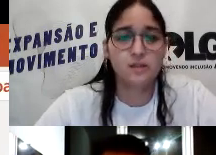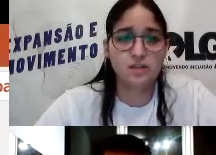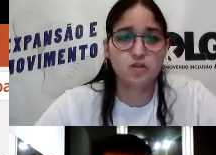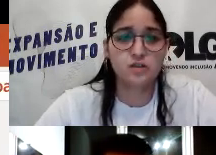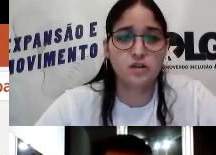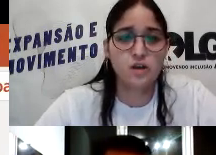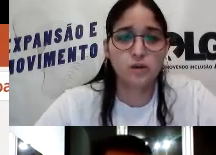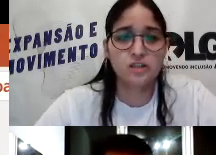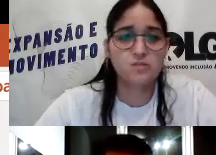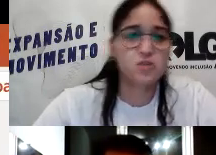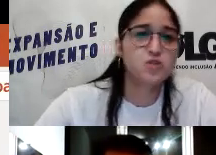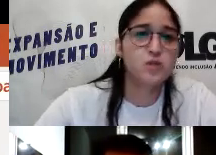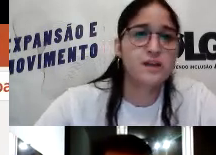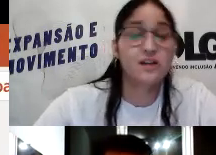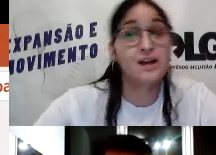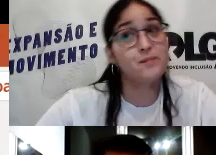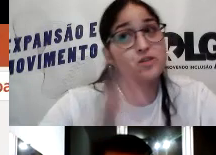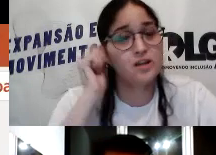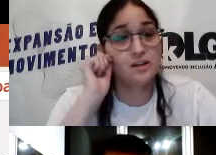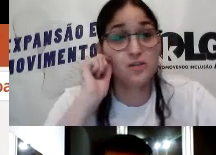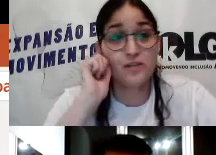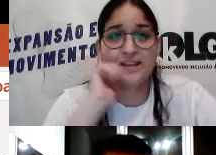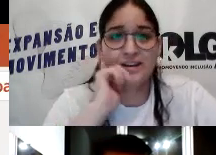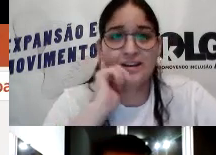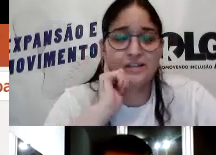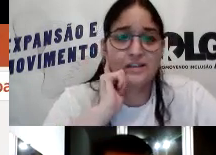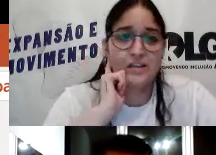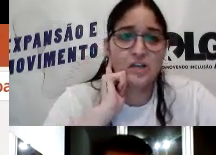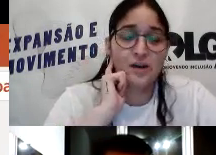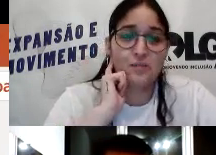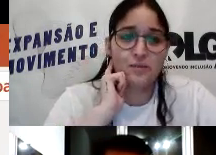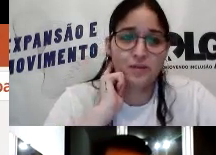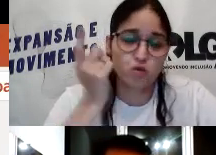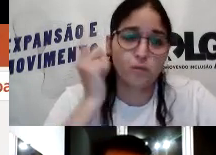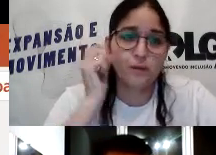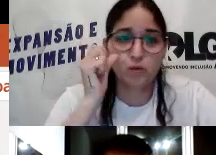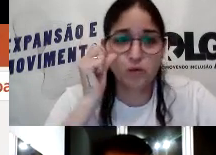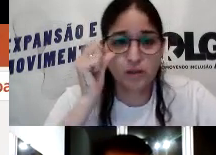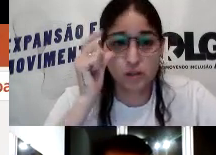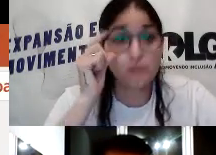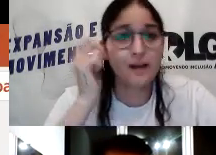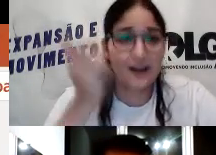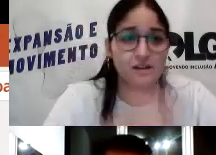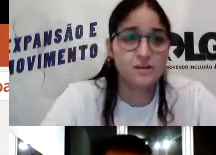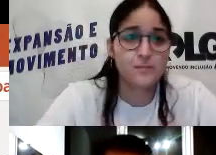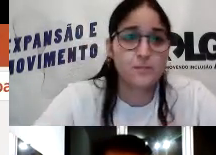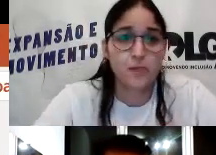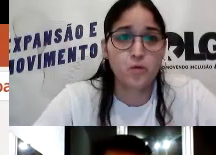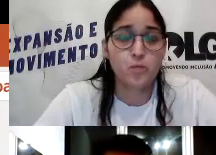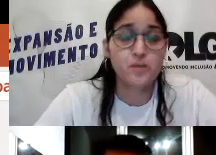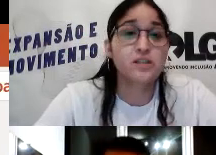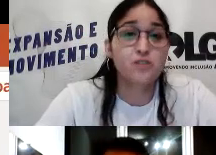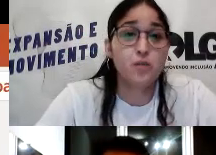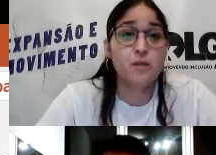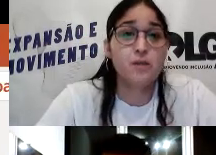as limitações. Quantas pessoas não nascem e falam, mas olha, ele não vai andar. Eu sou prematura, gemelar.